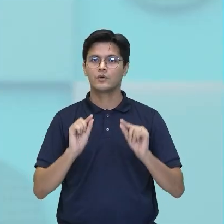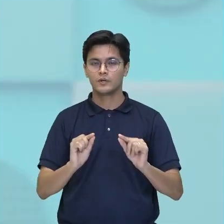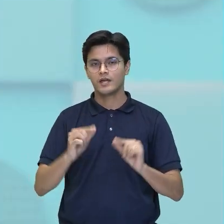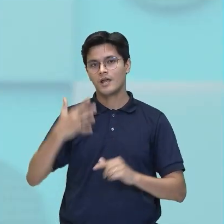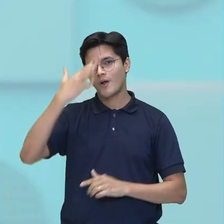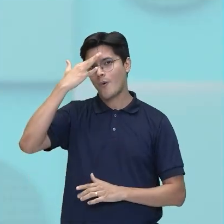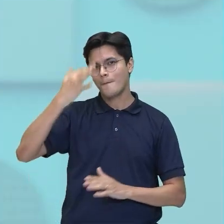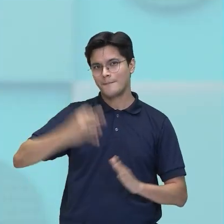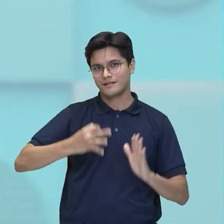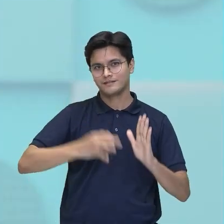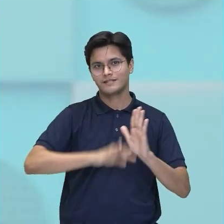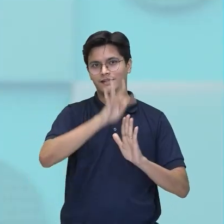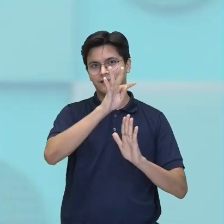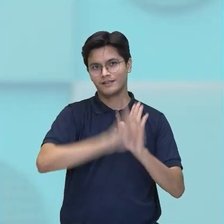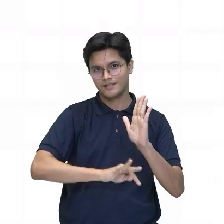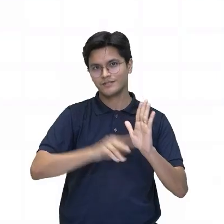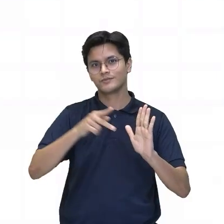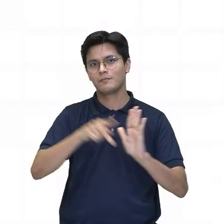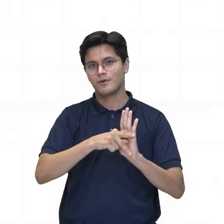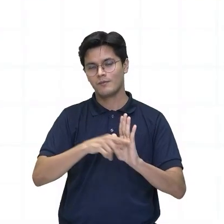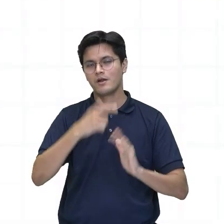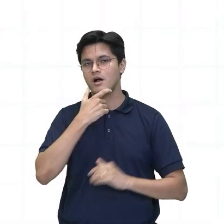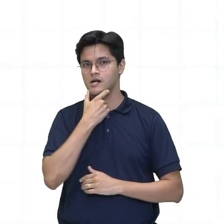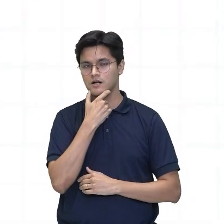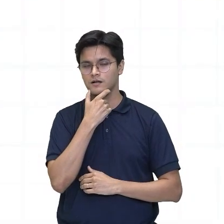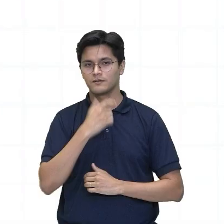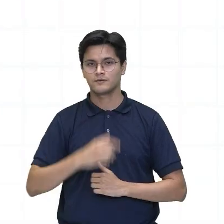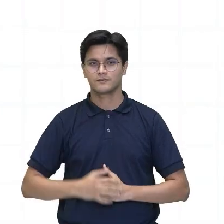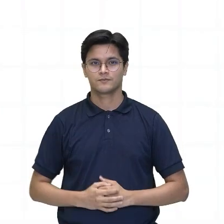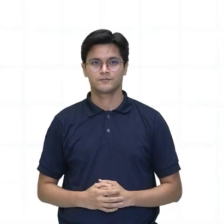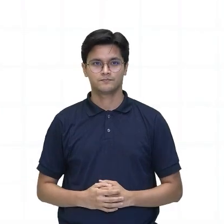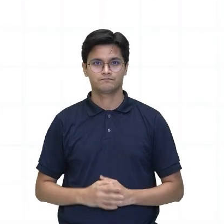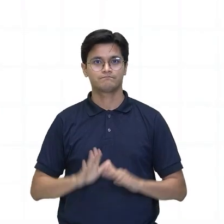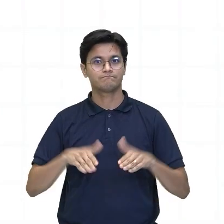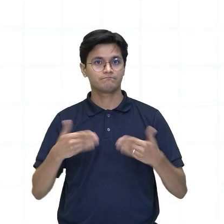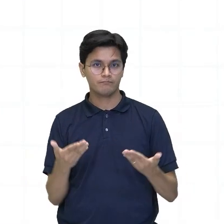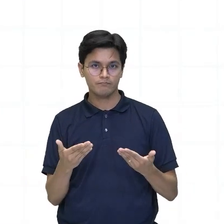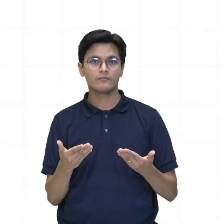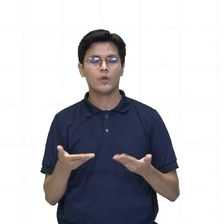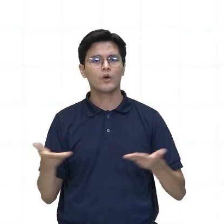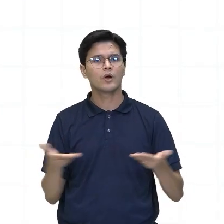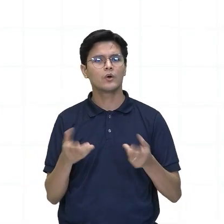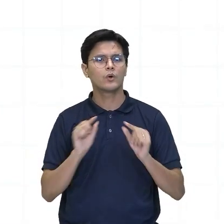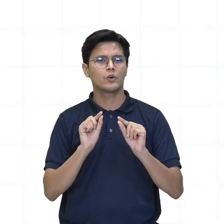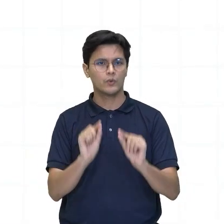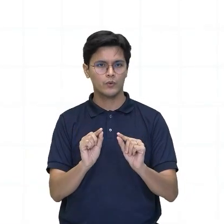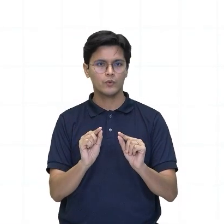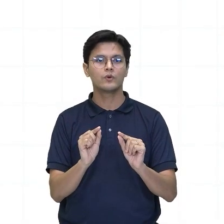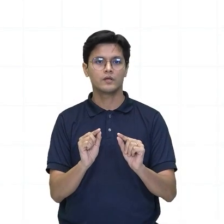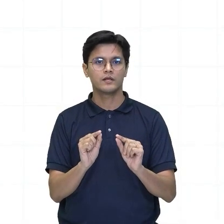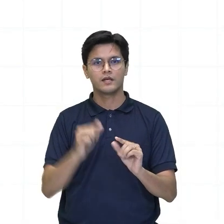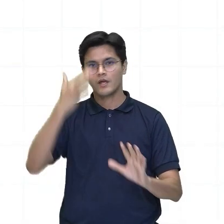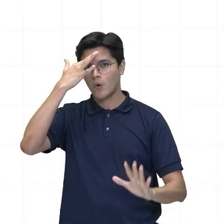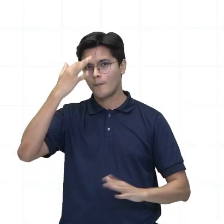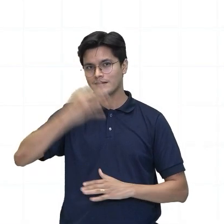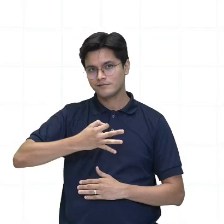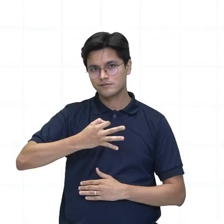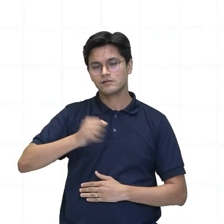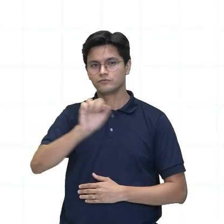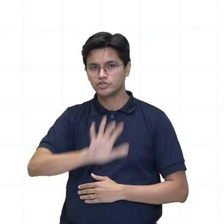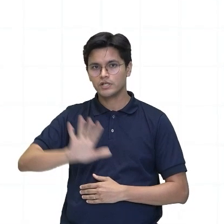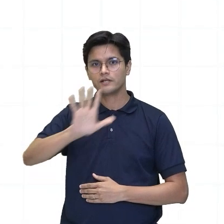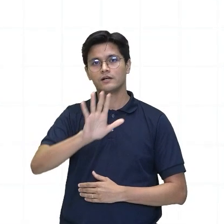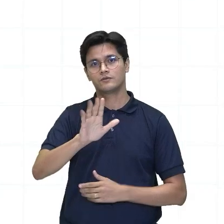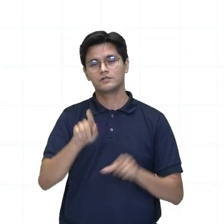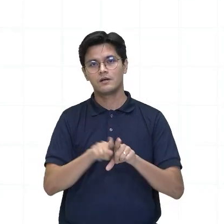de textos em língua inglesa? Vamos lá. Então, vamos trabalhar com a compreensão geral e específica, né? Que é uma leitura